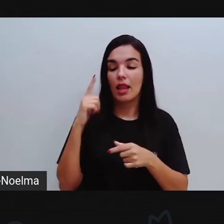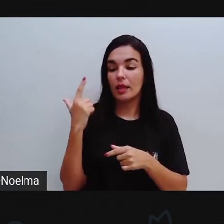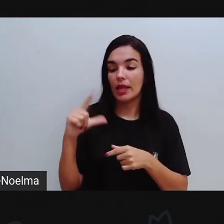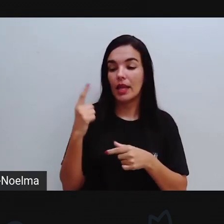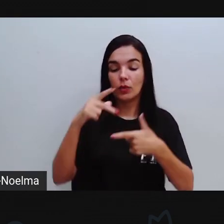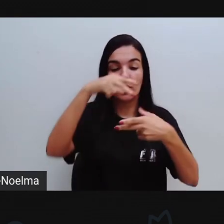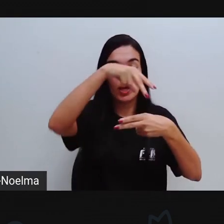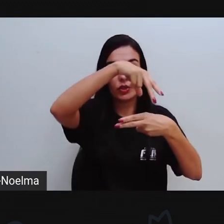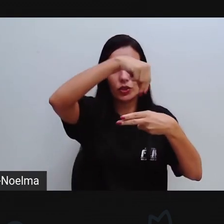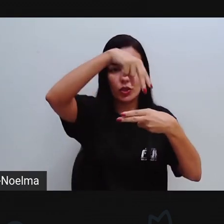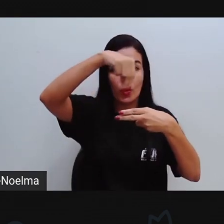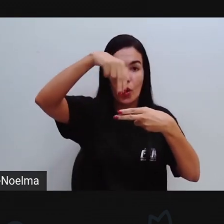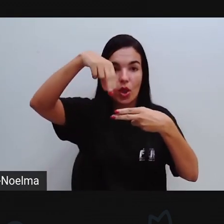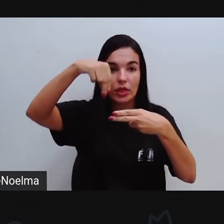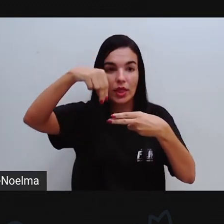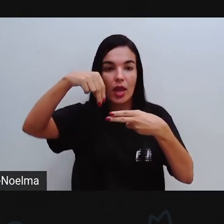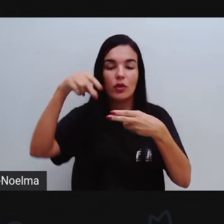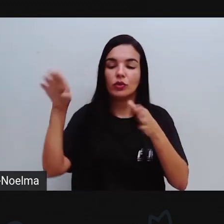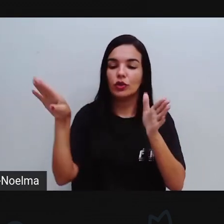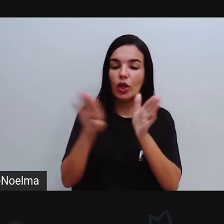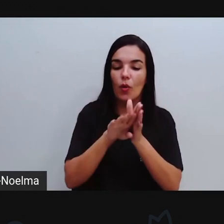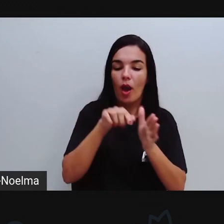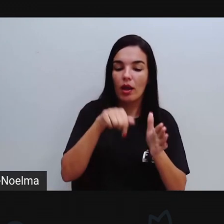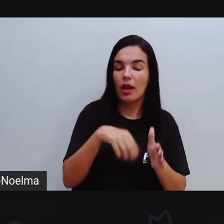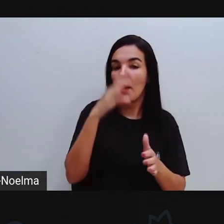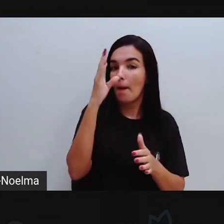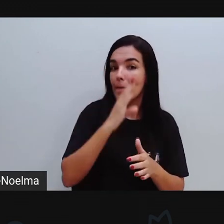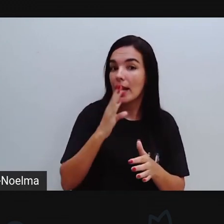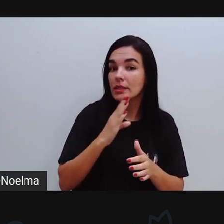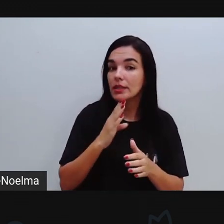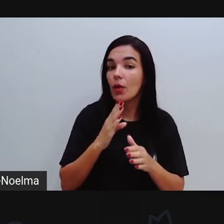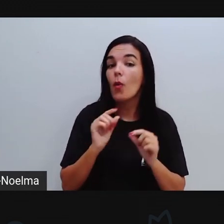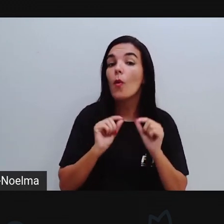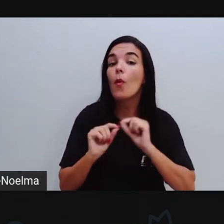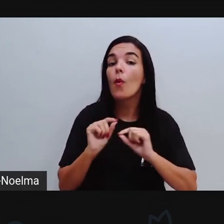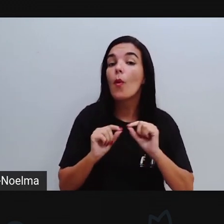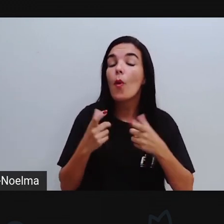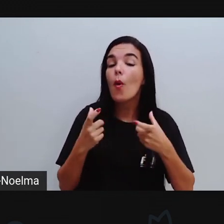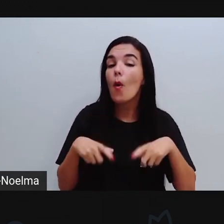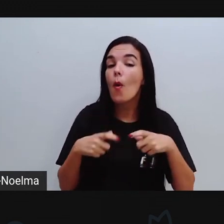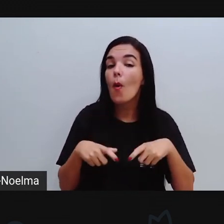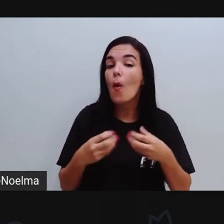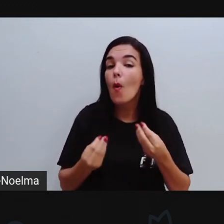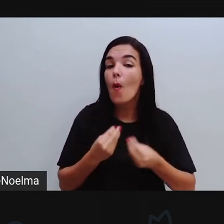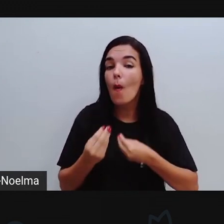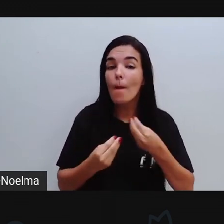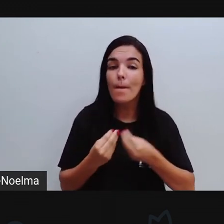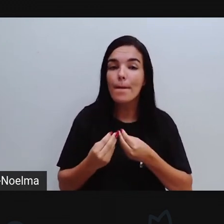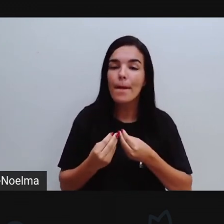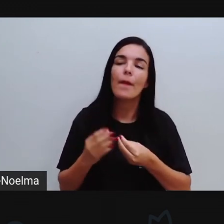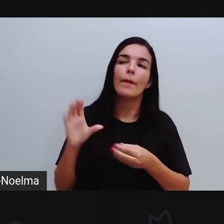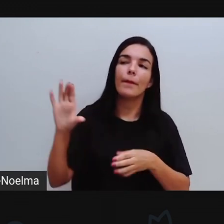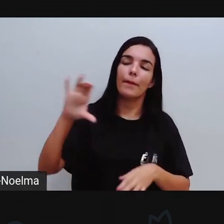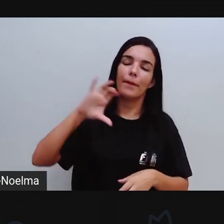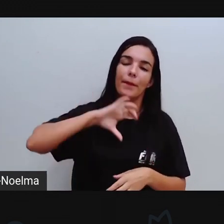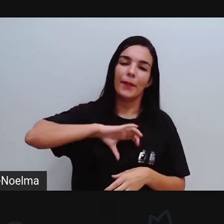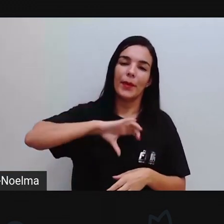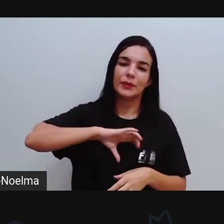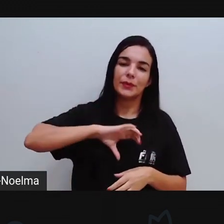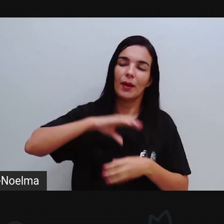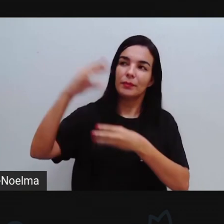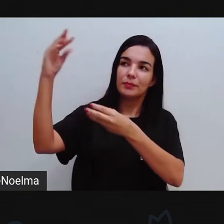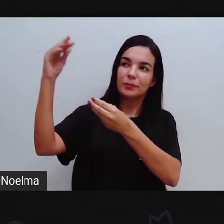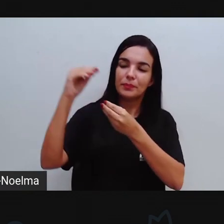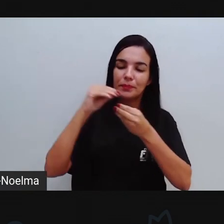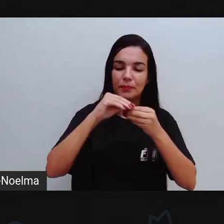cordel ela veio aí para o Brasil através de Portugal, no período ainda da colonização, inicialmente